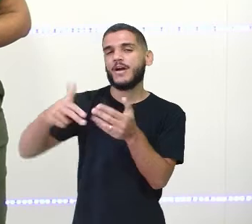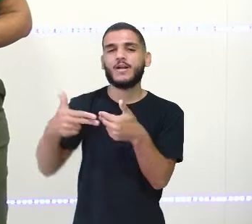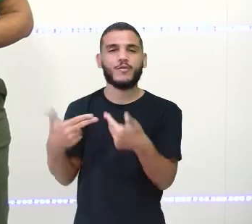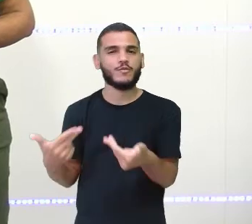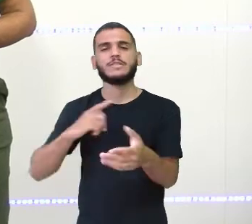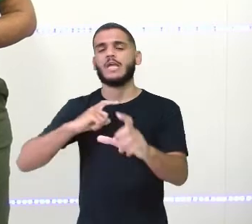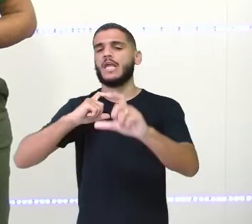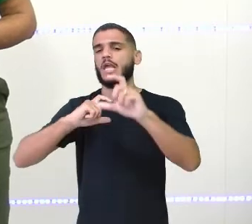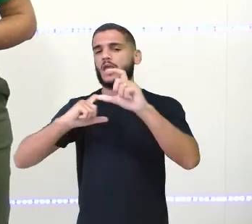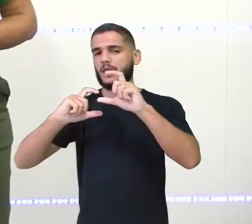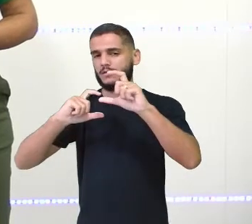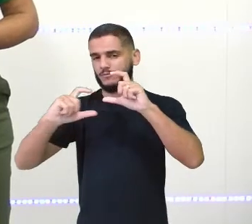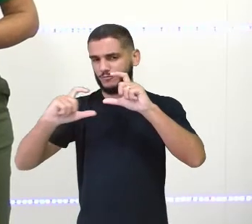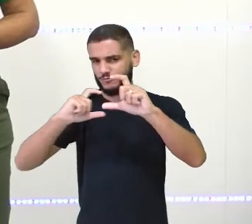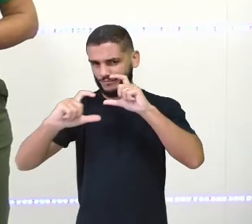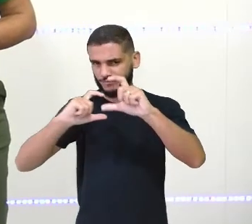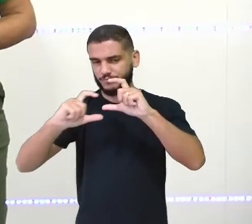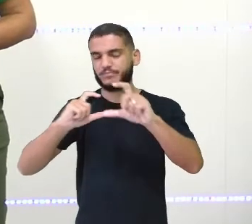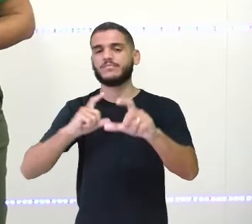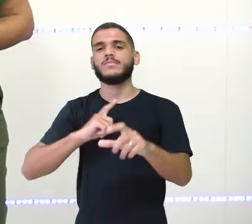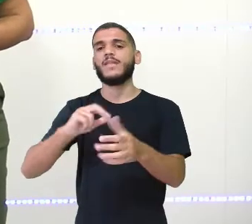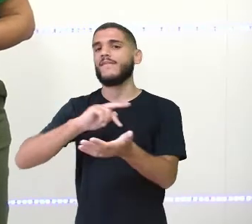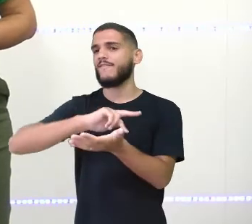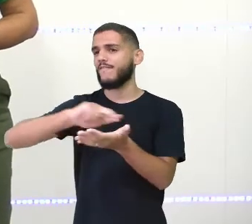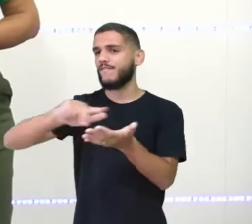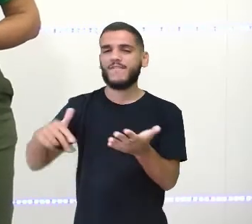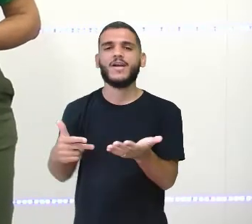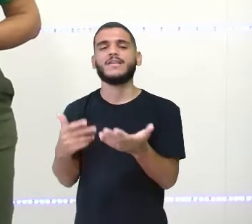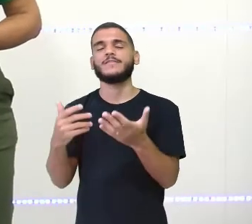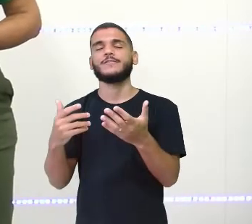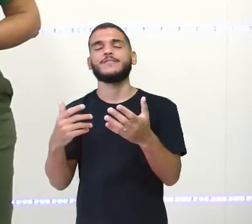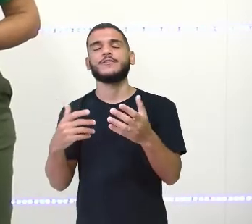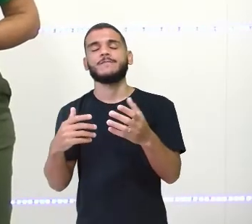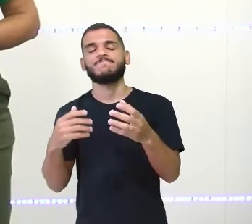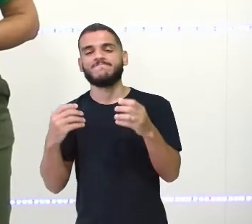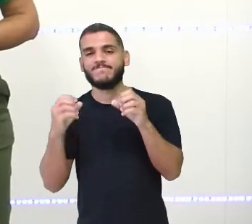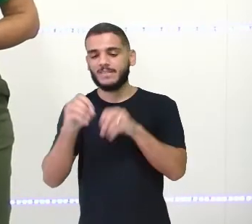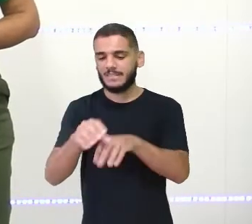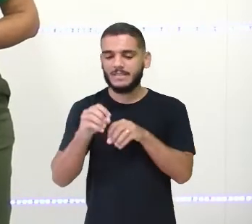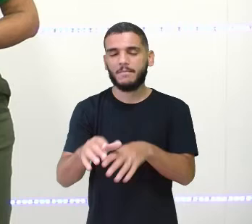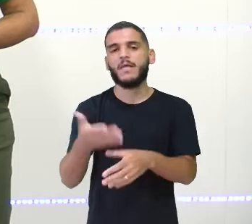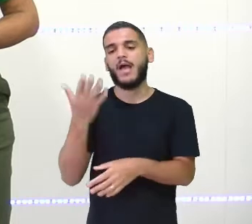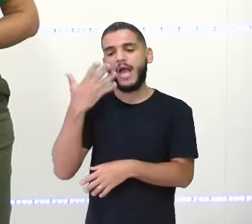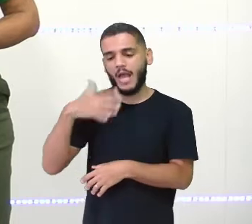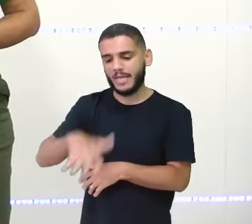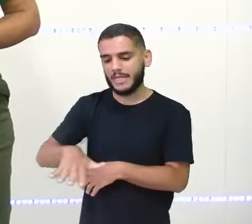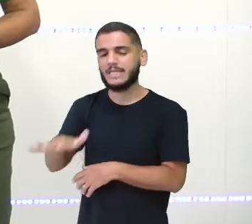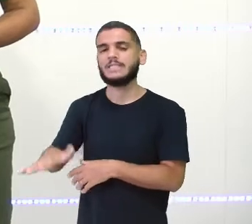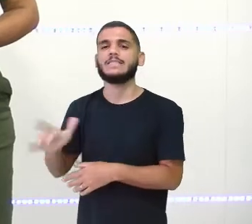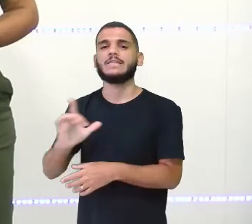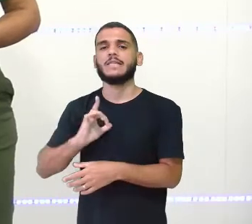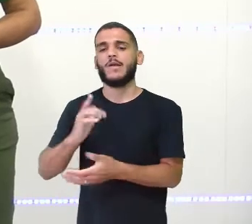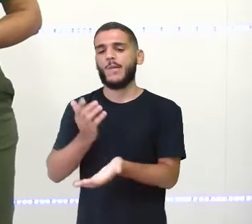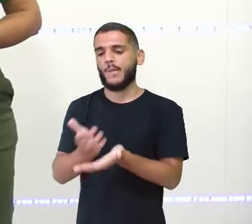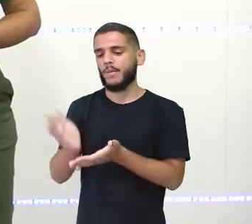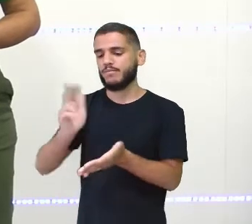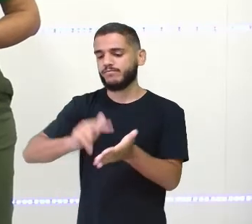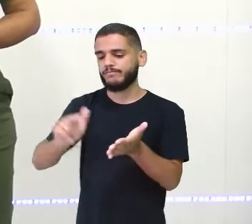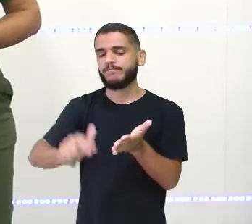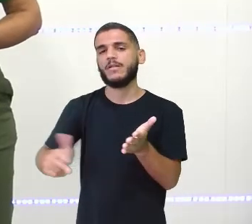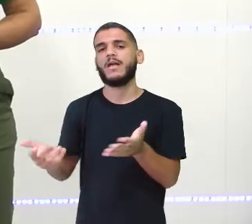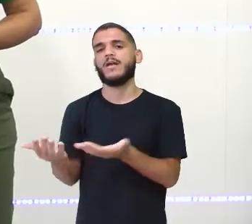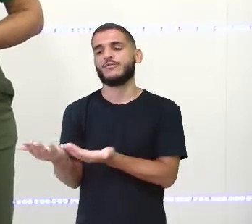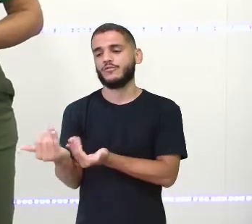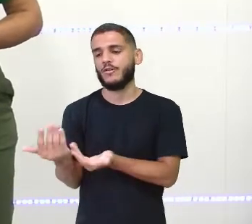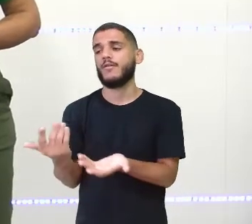tem gibi, trazem muitos ensinamentos. E é dessa forma, gente. A criança tem que começar a ler desde novinha. E